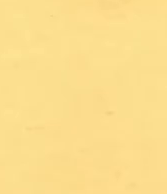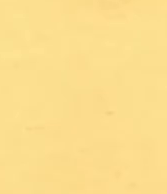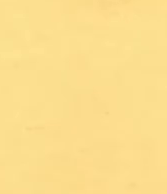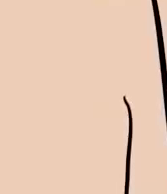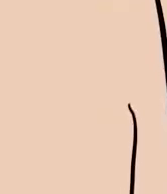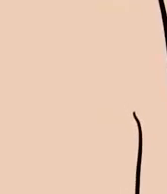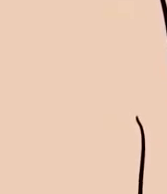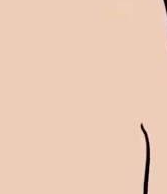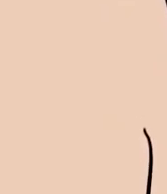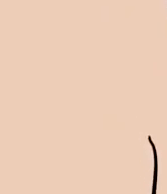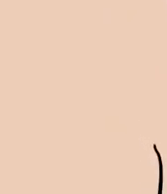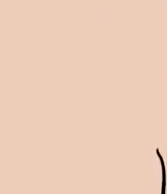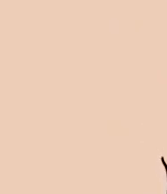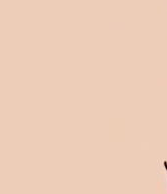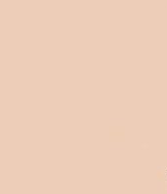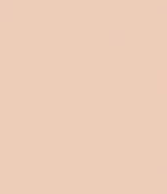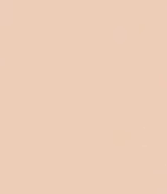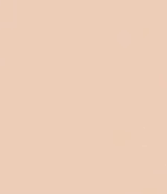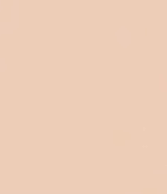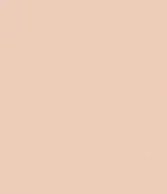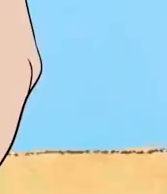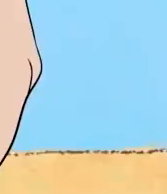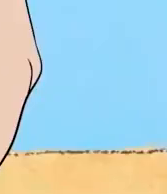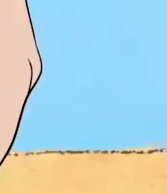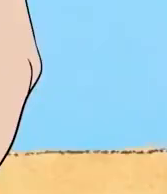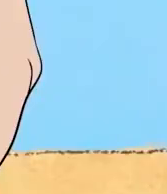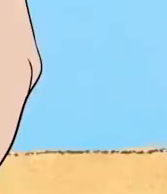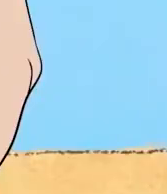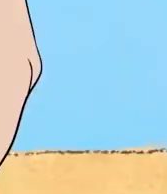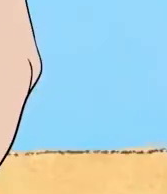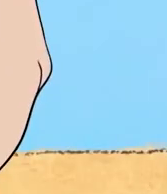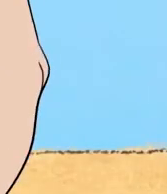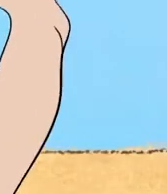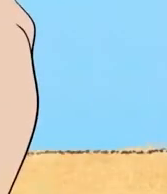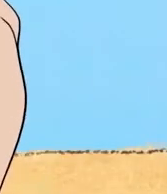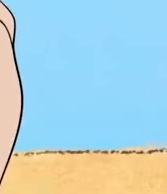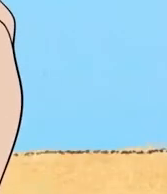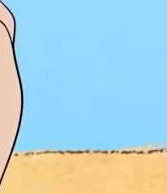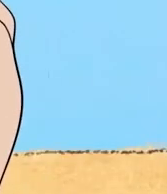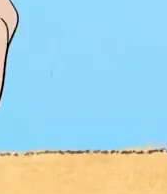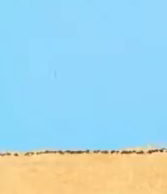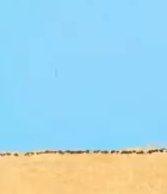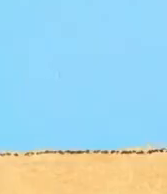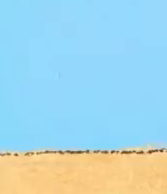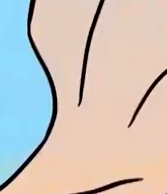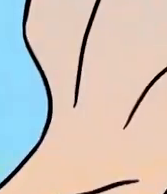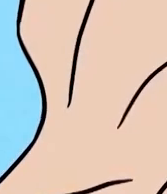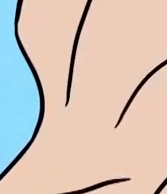Thank you.